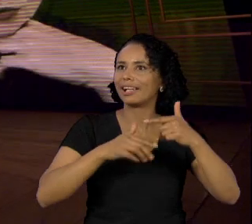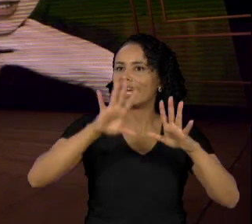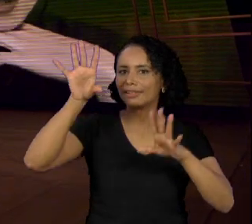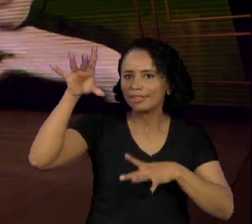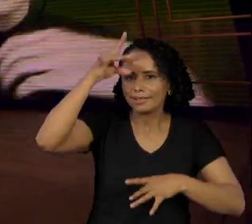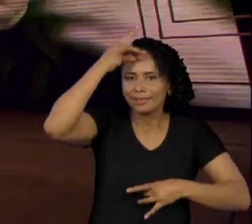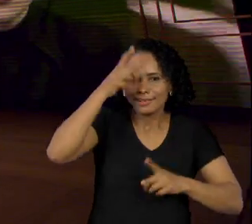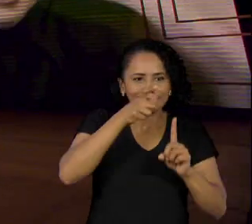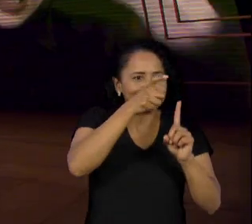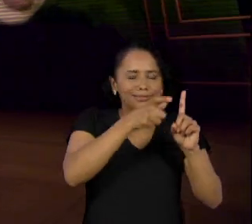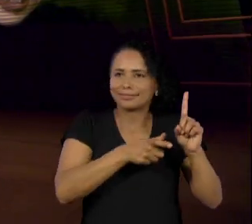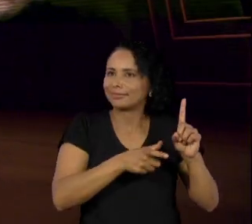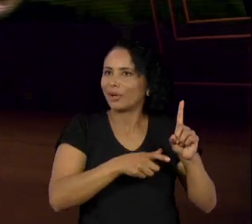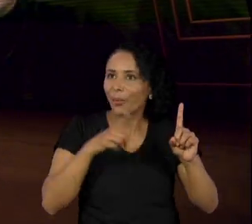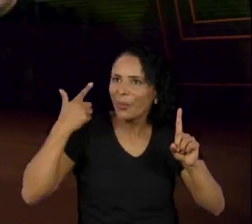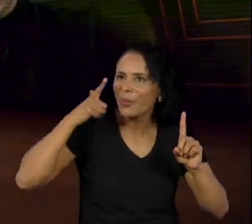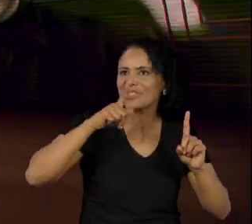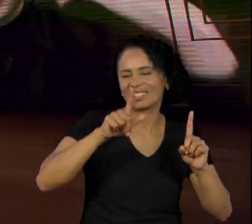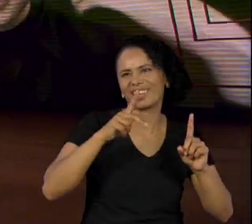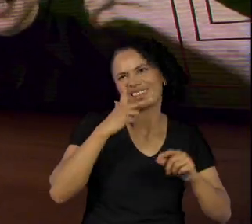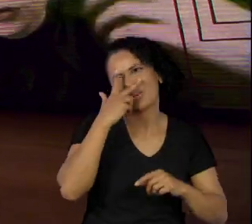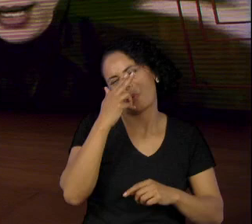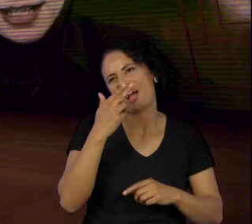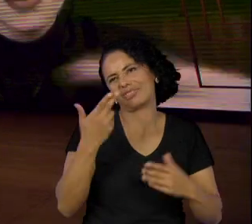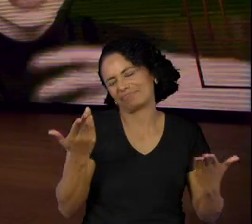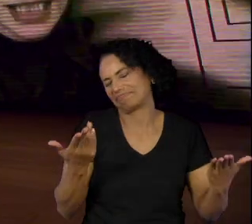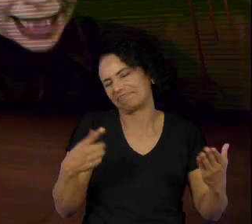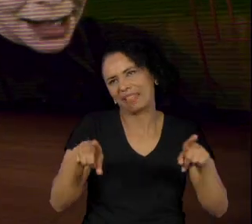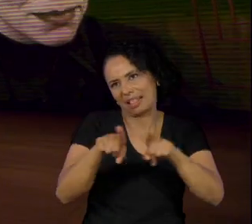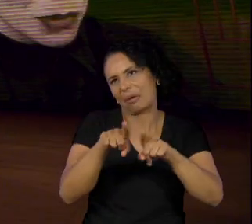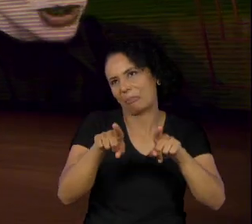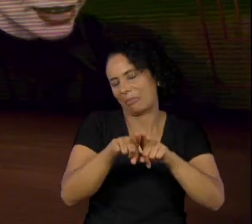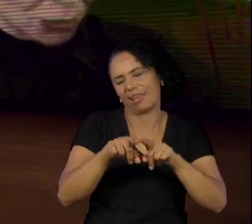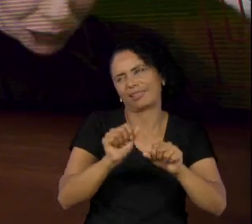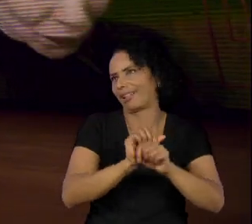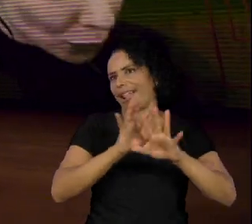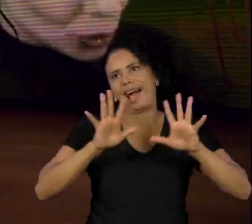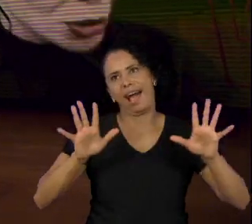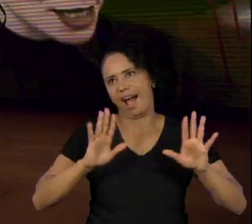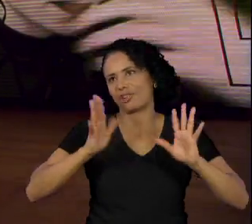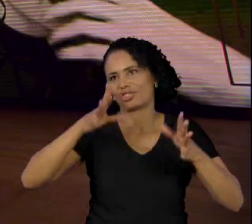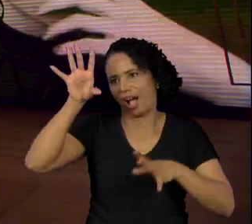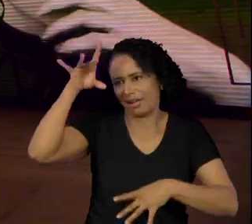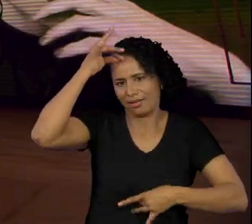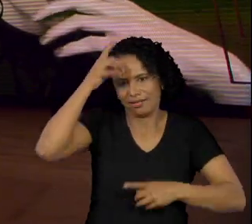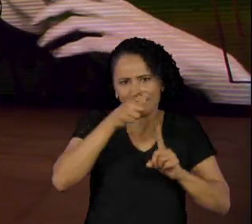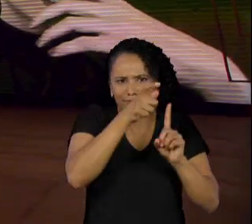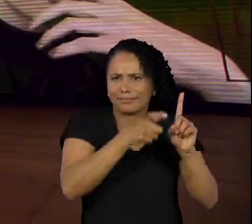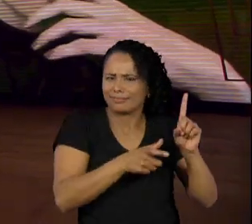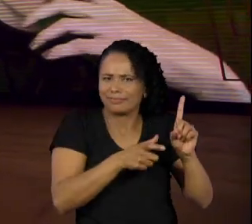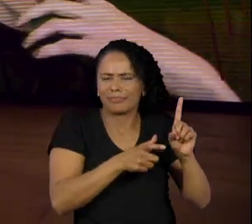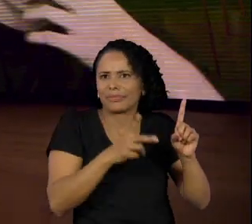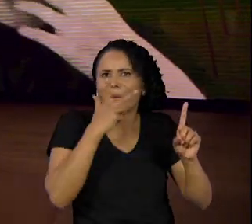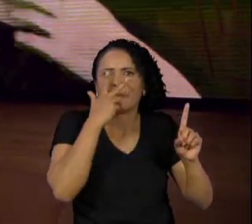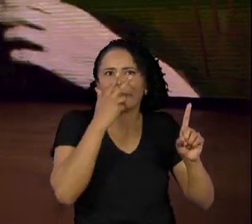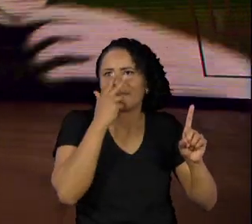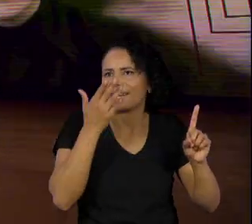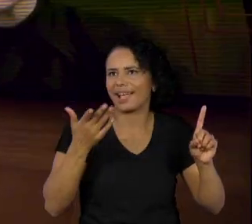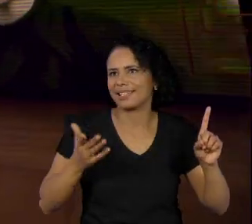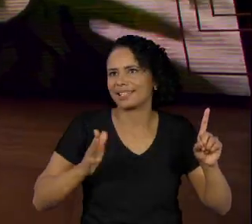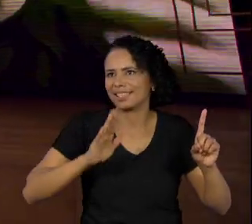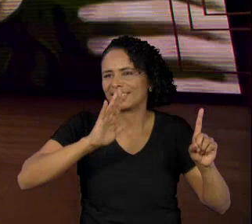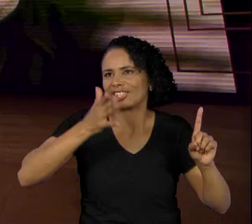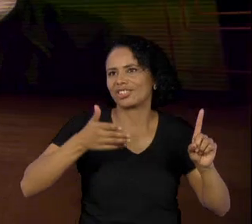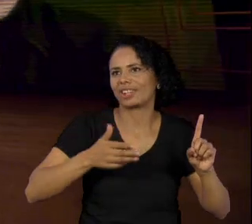muito intuitiva, né? Depois, acho que também, claro, que a atuação tem muitos aspectos onde ela